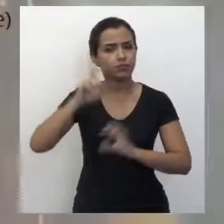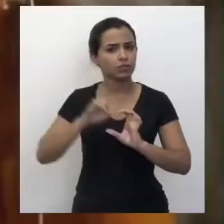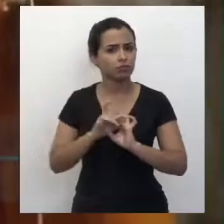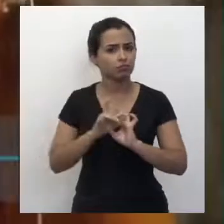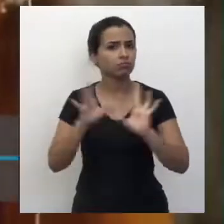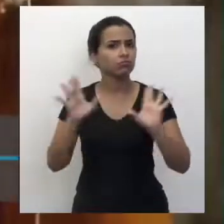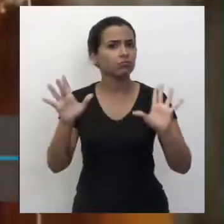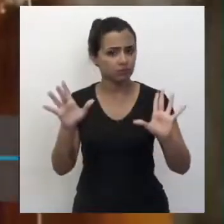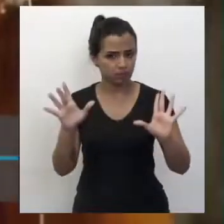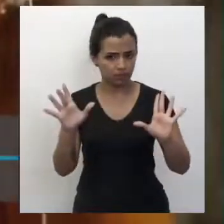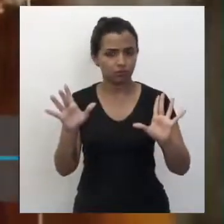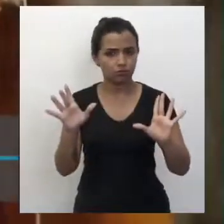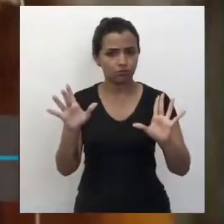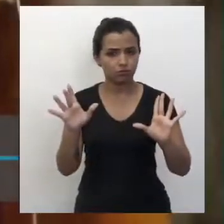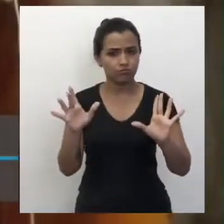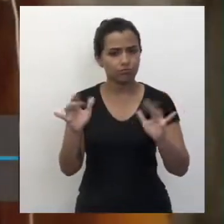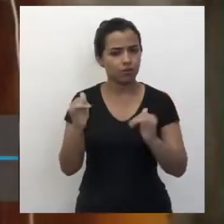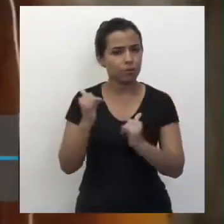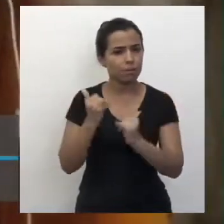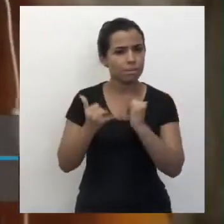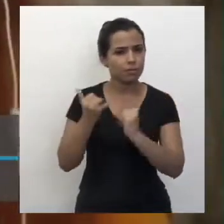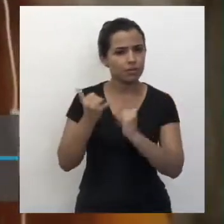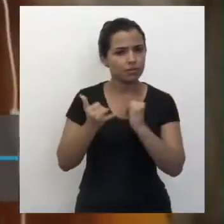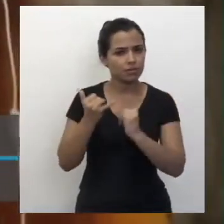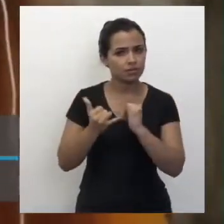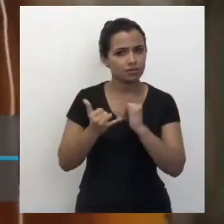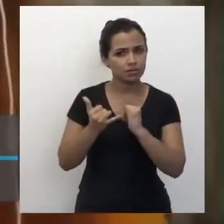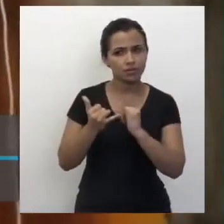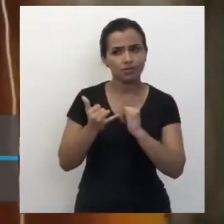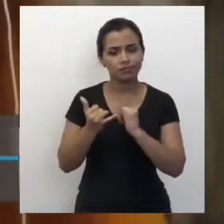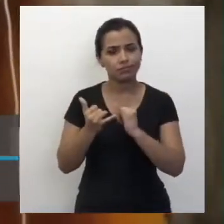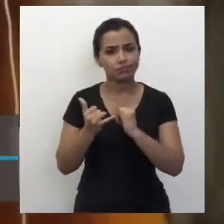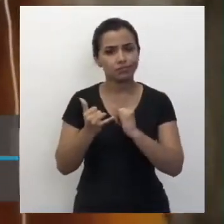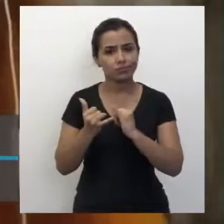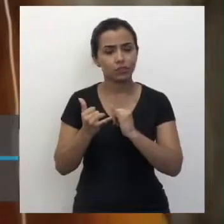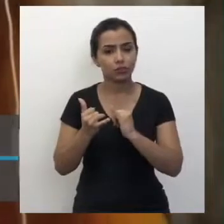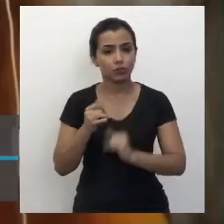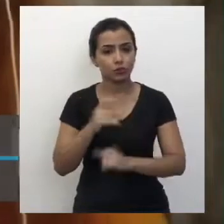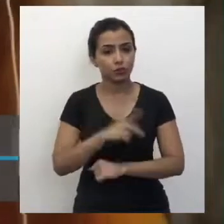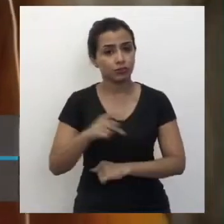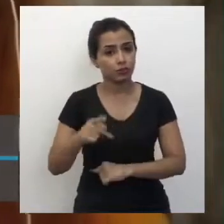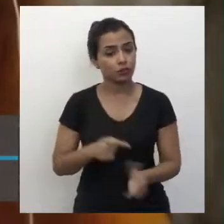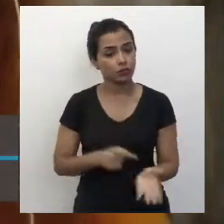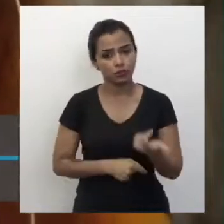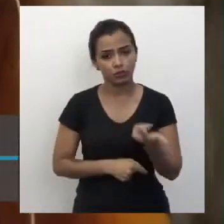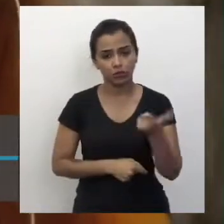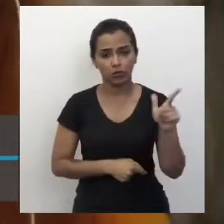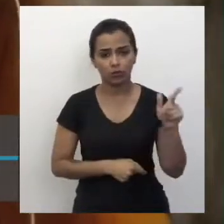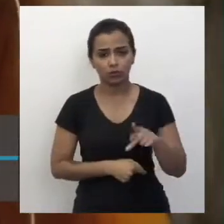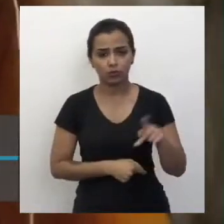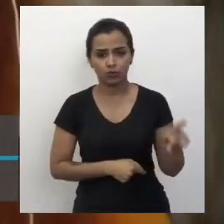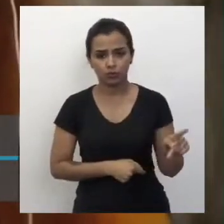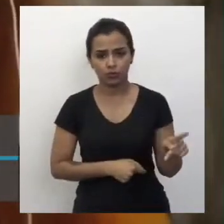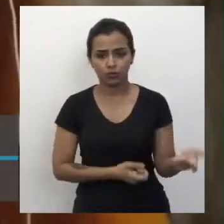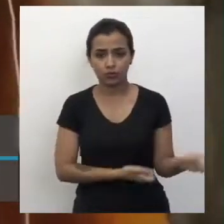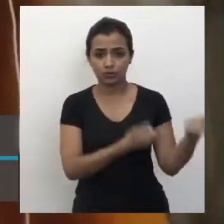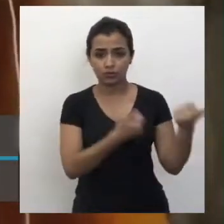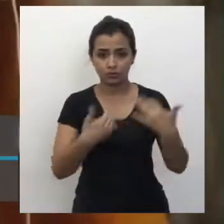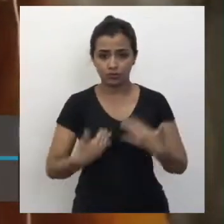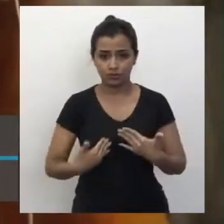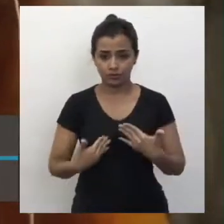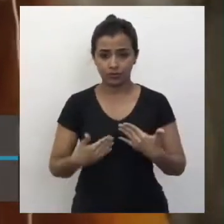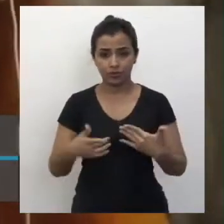liberdade muito parecida com a que um professor trouxe para a gente, né? A de libertar-se